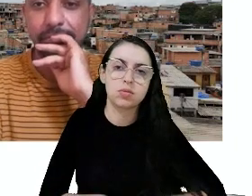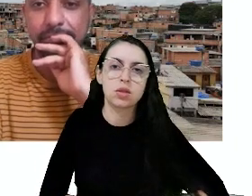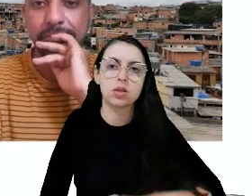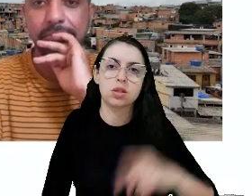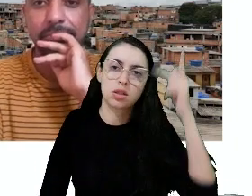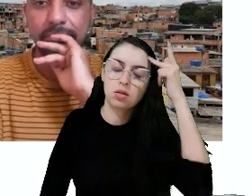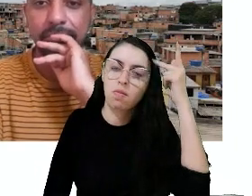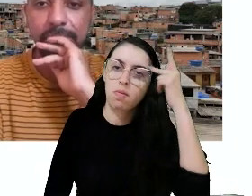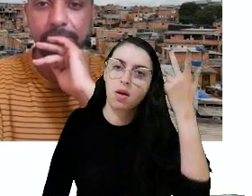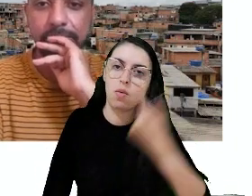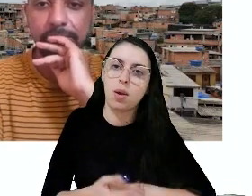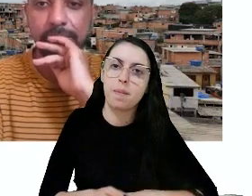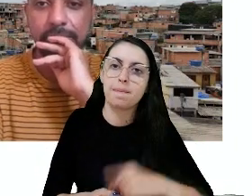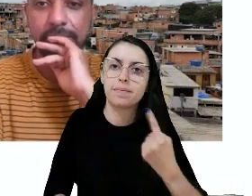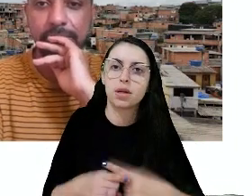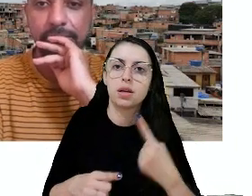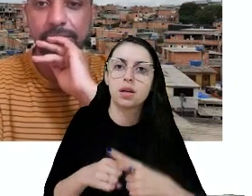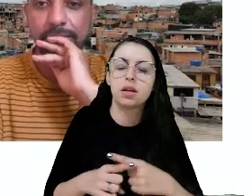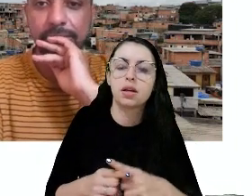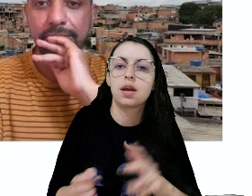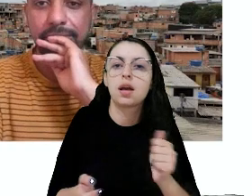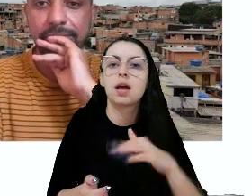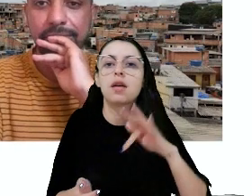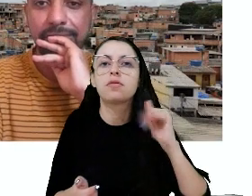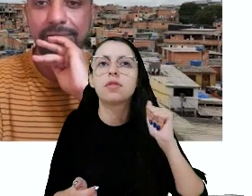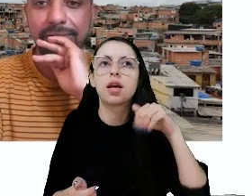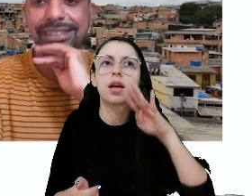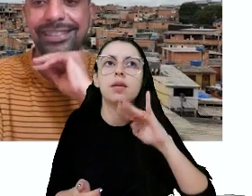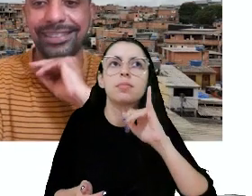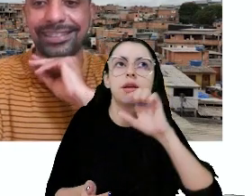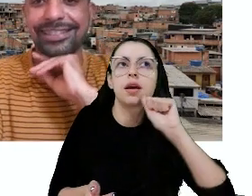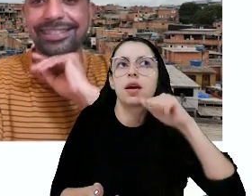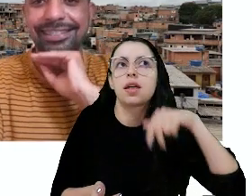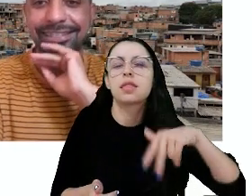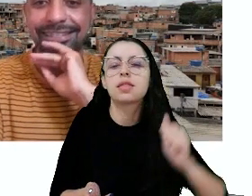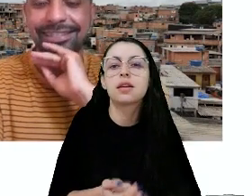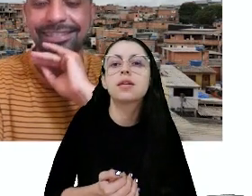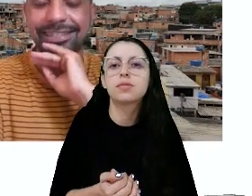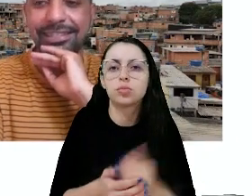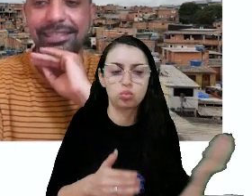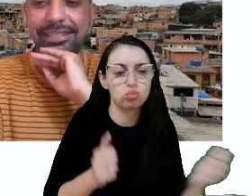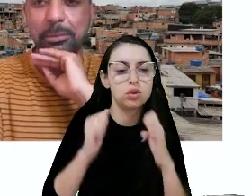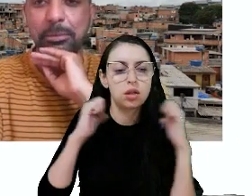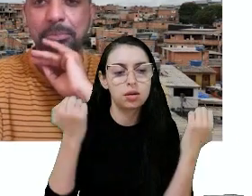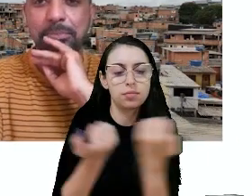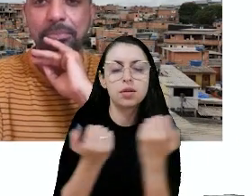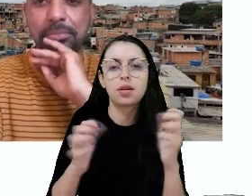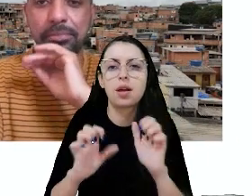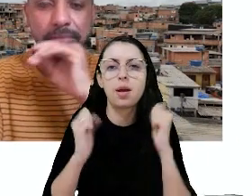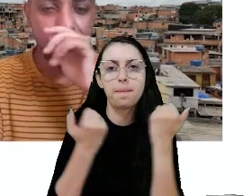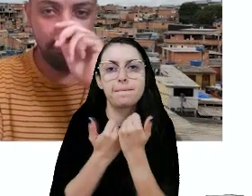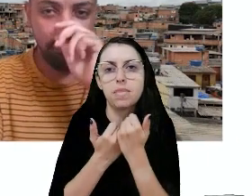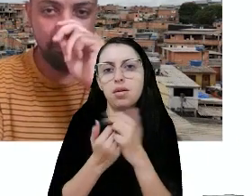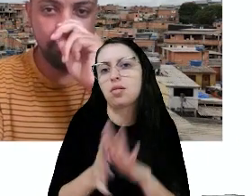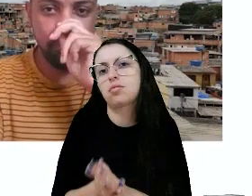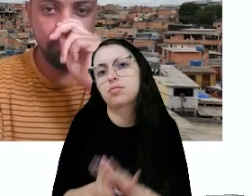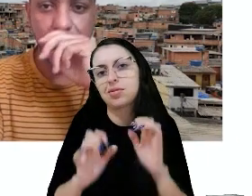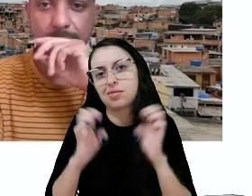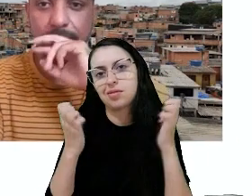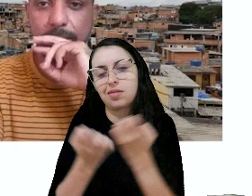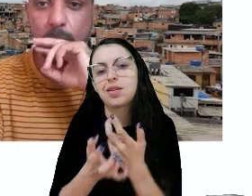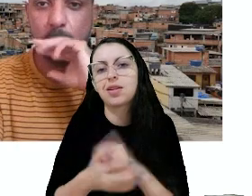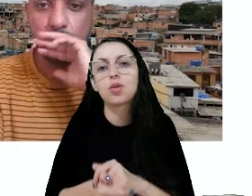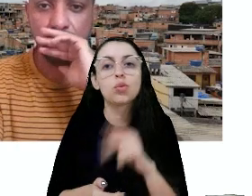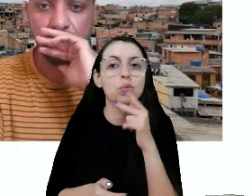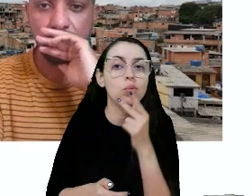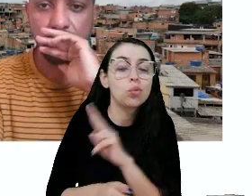São Paulo, porque a Fabiana vai participar do nosso evento, a associação é apoiadora do nosso evento, e em